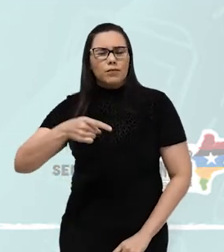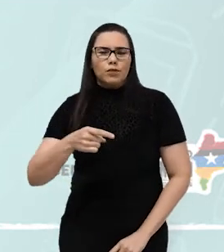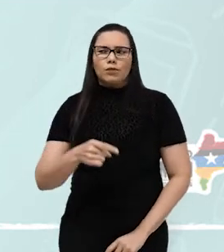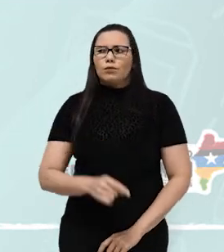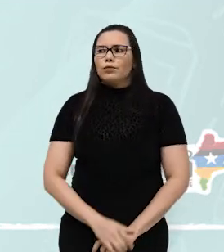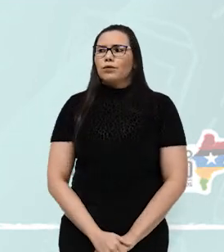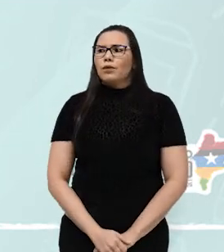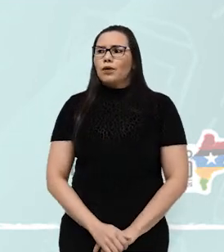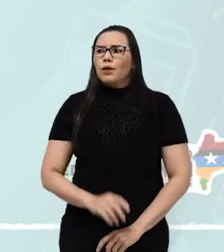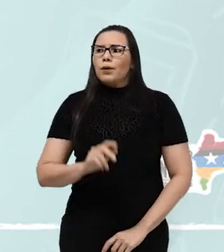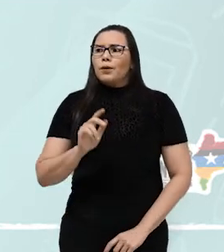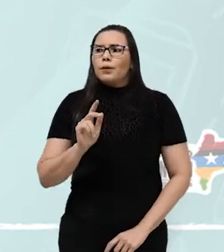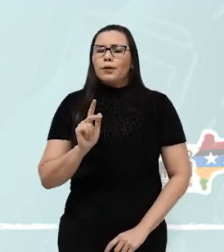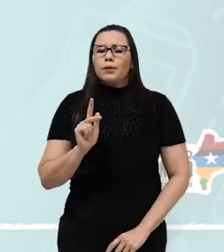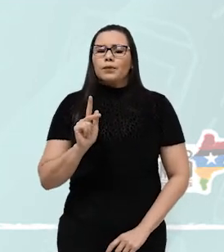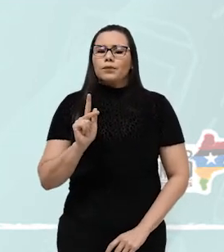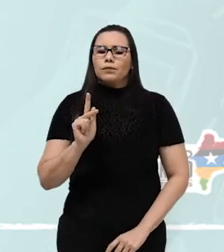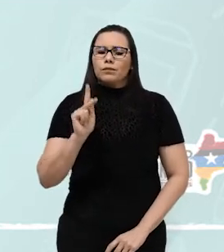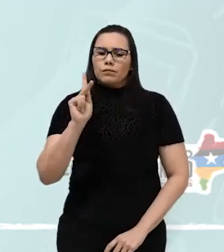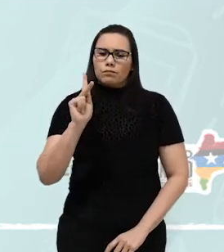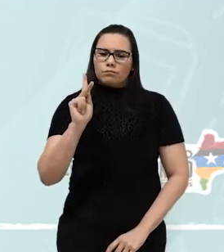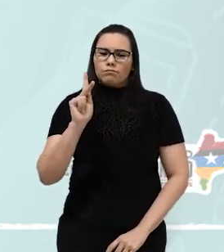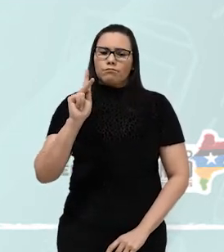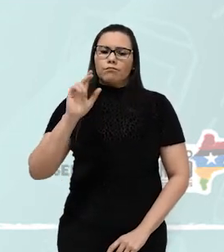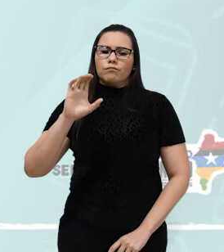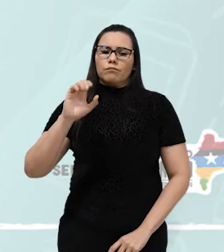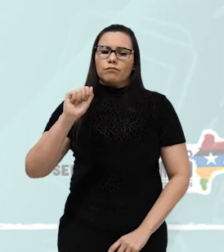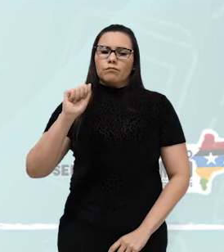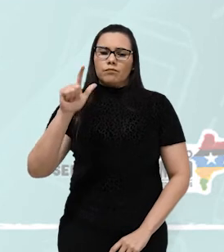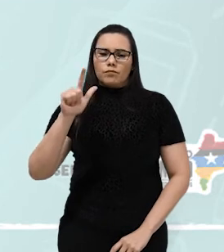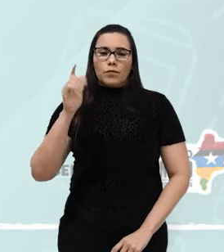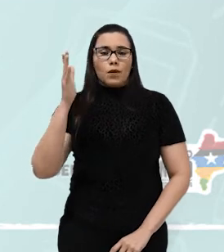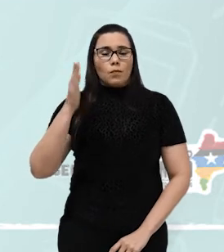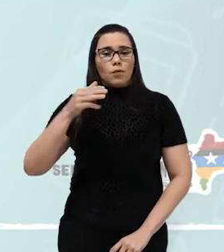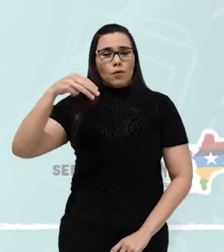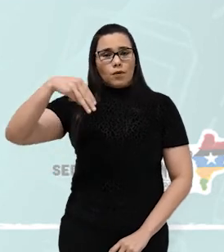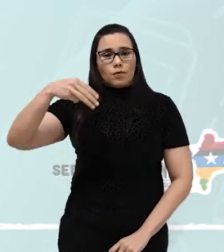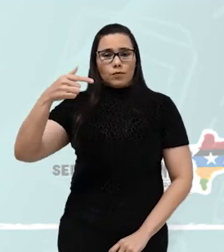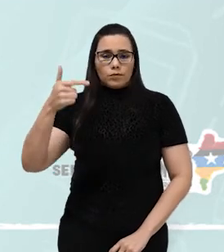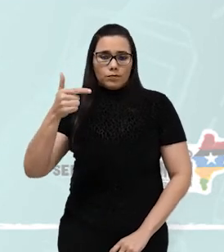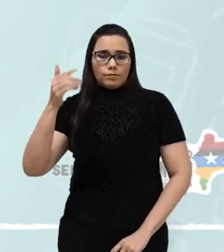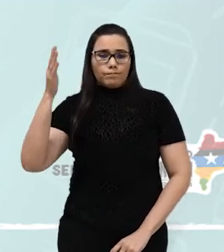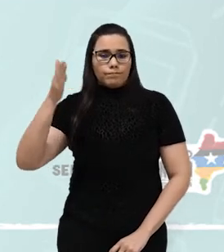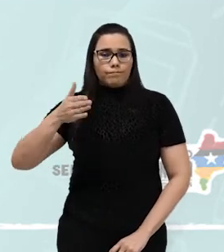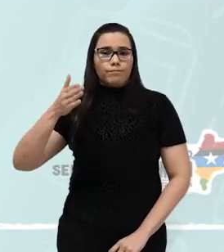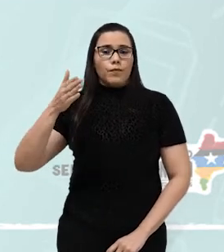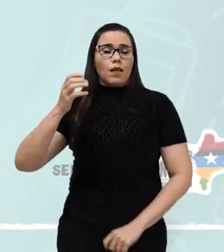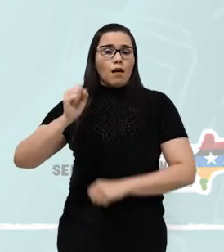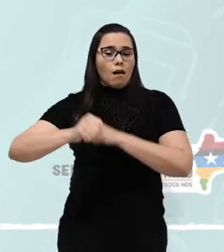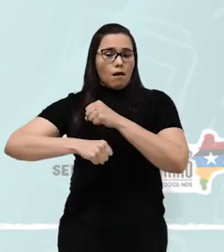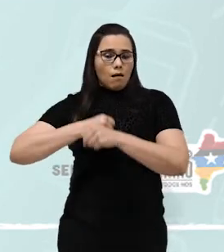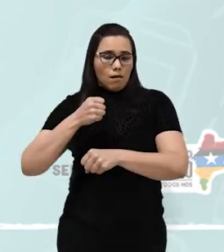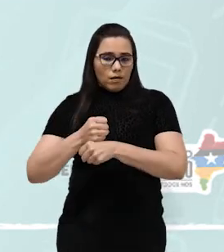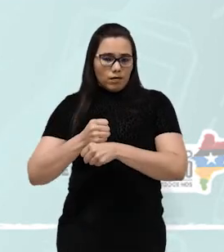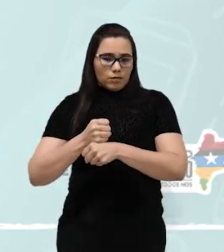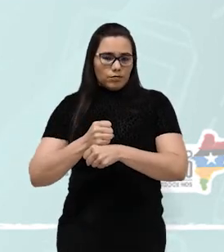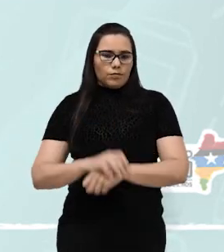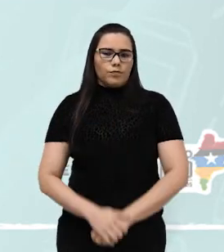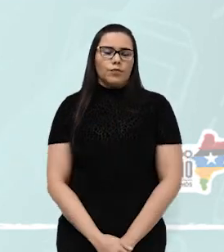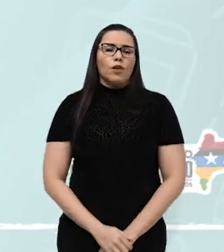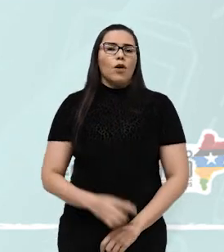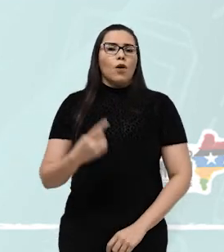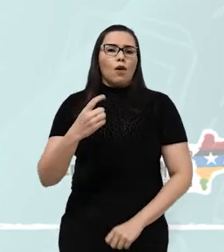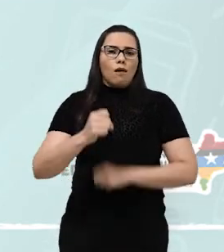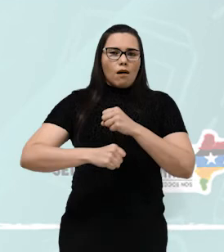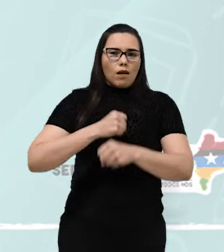a unidade que está sendo utilizada é calorias por metro quadrado por ano. Então, quer dizer que por ano ele